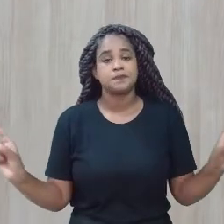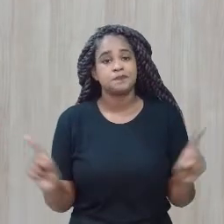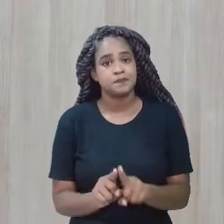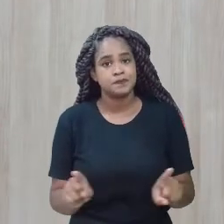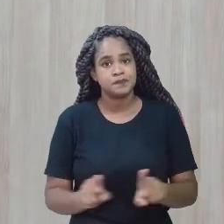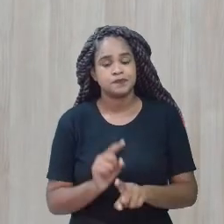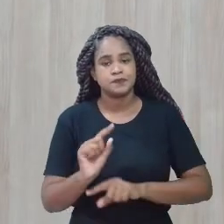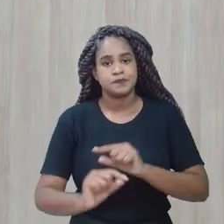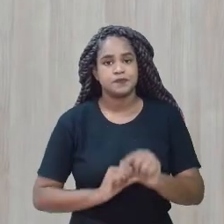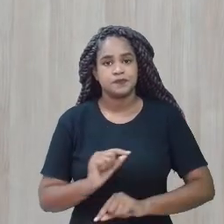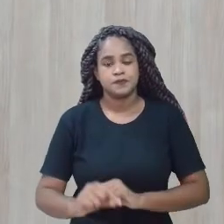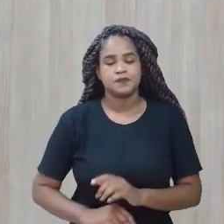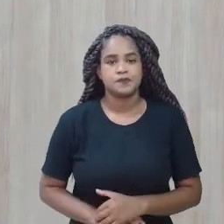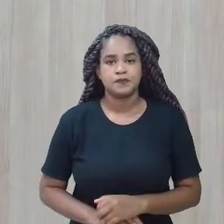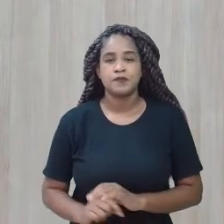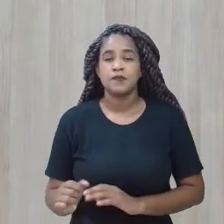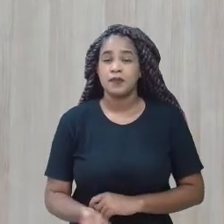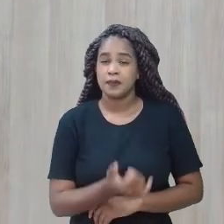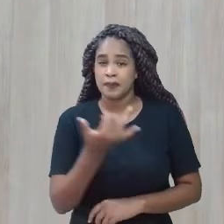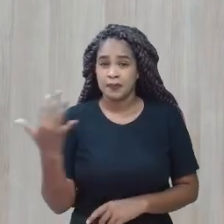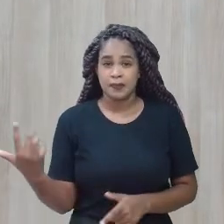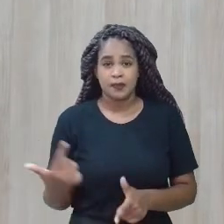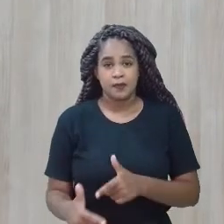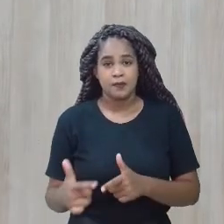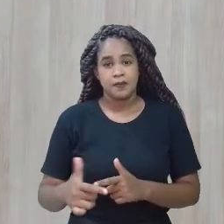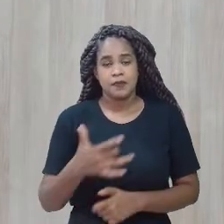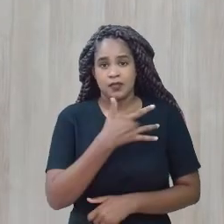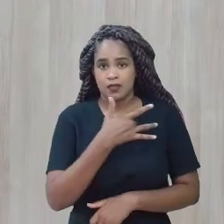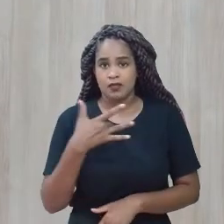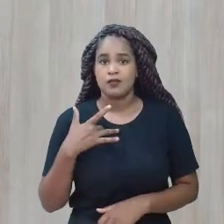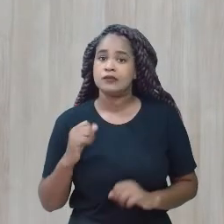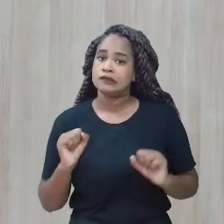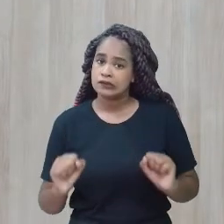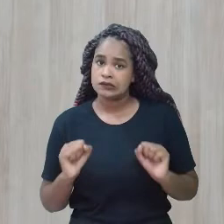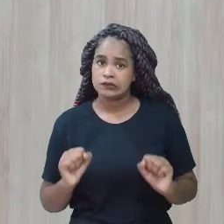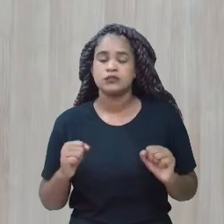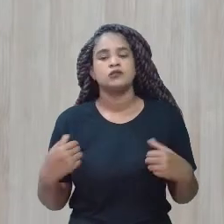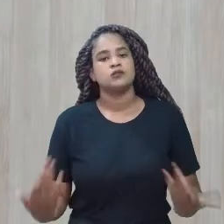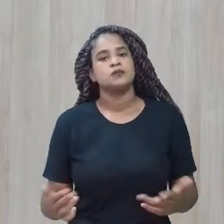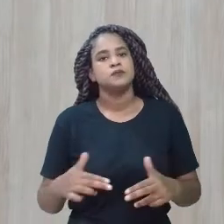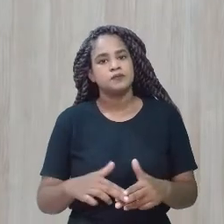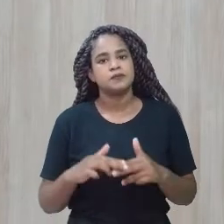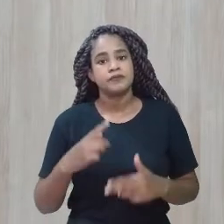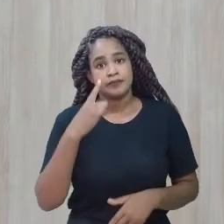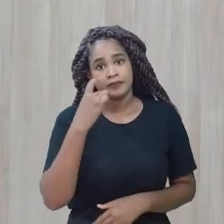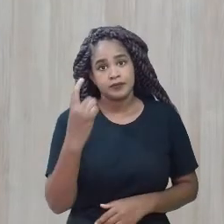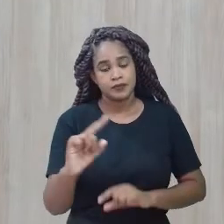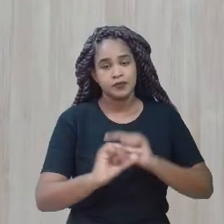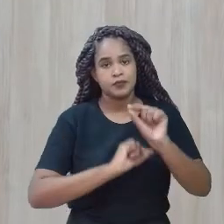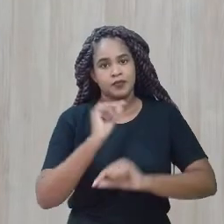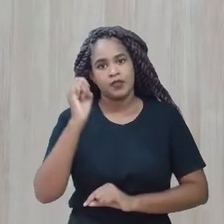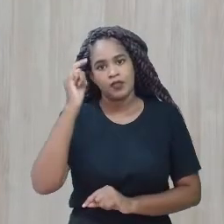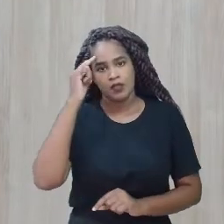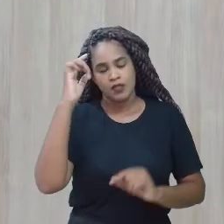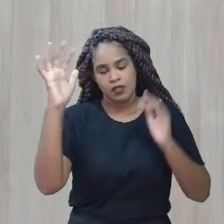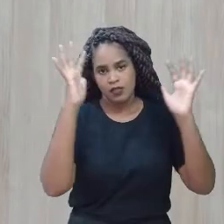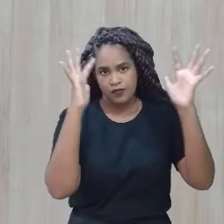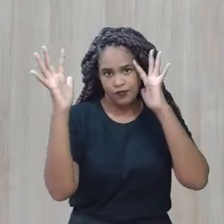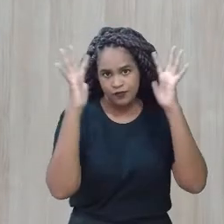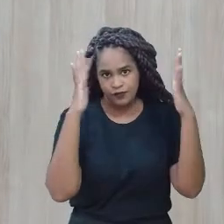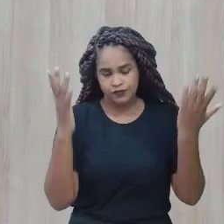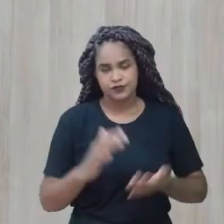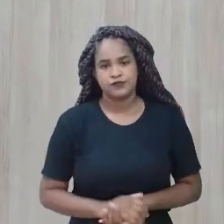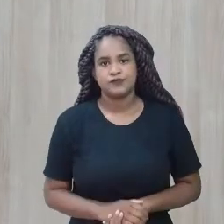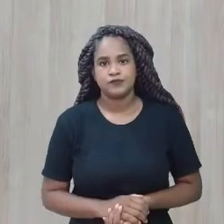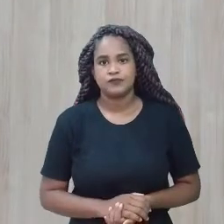também causar alguns danos à nossa saúde. Então, é interessante pensarmos sobre isso